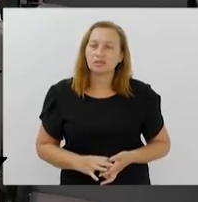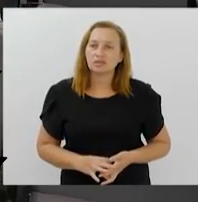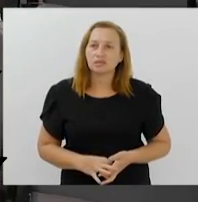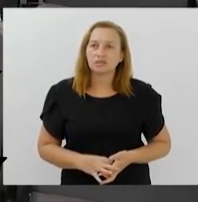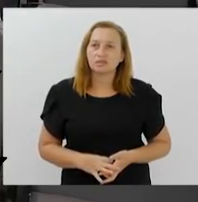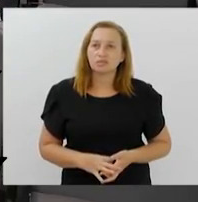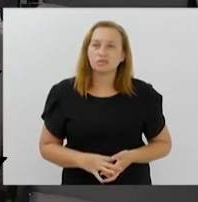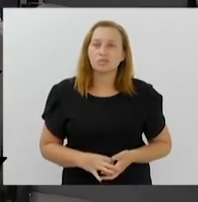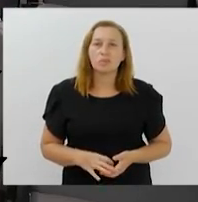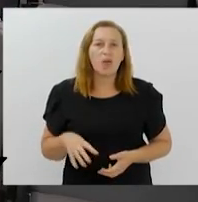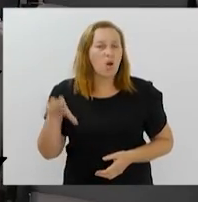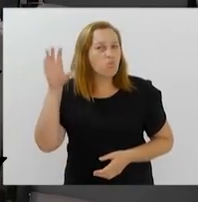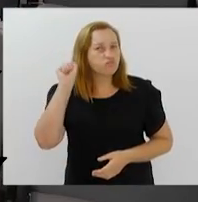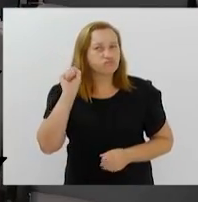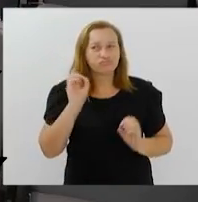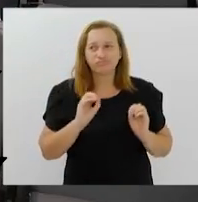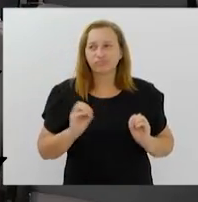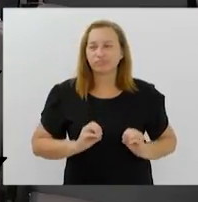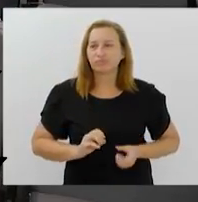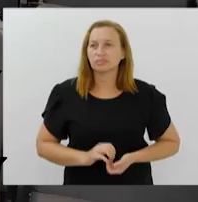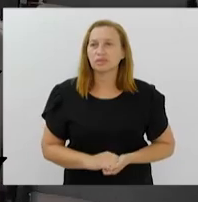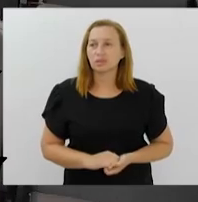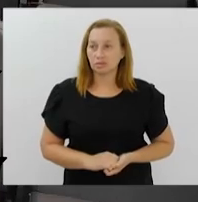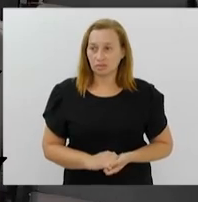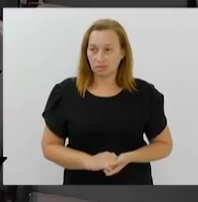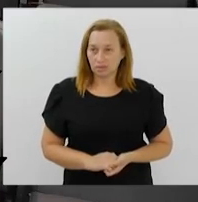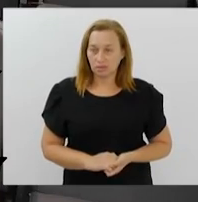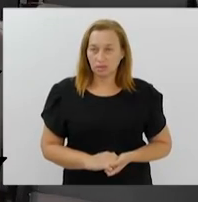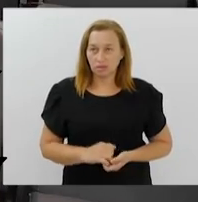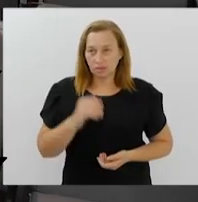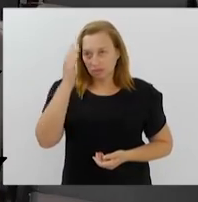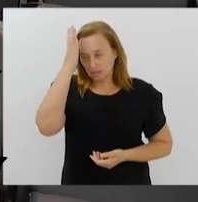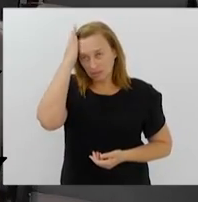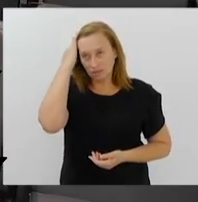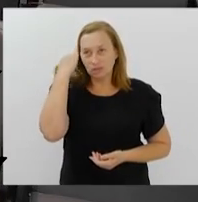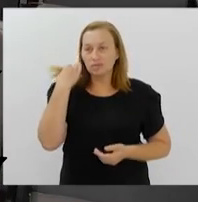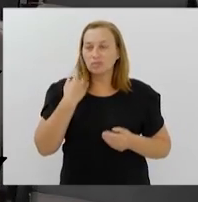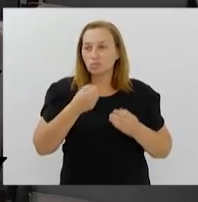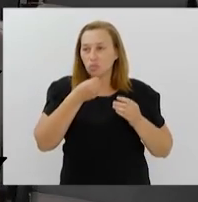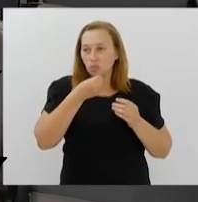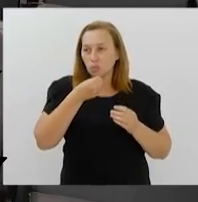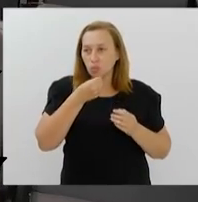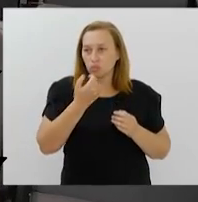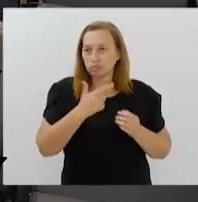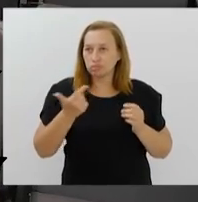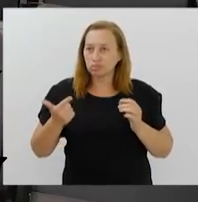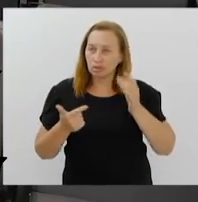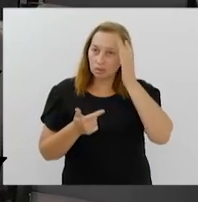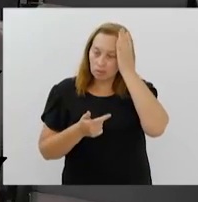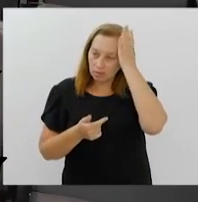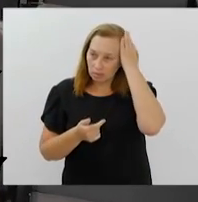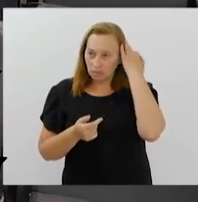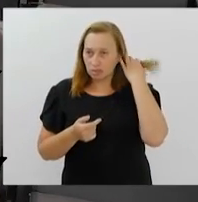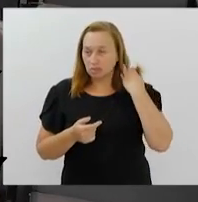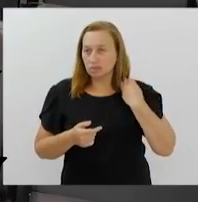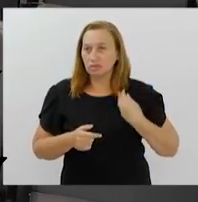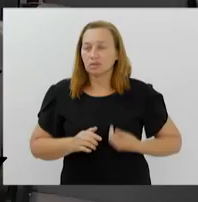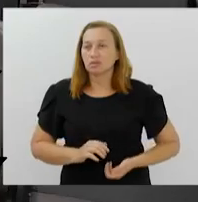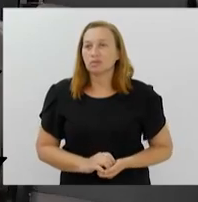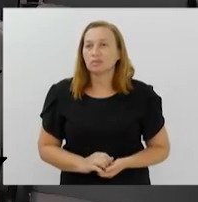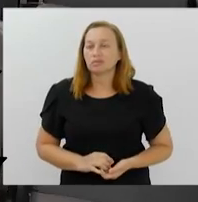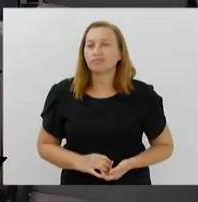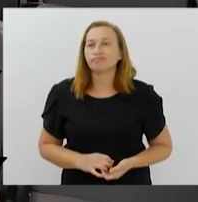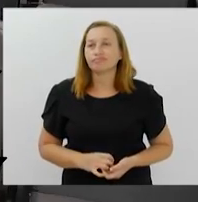depois a Unimed ela toda vez muda a forma de de de fazer atualização das terapias das